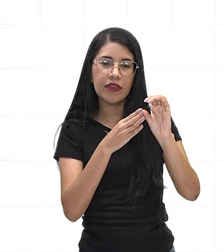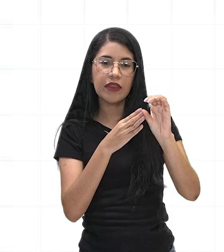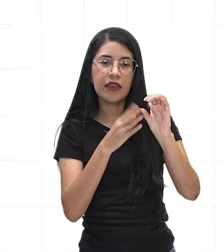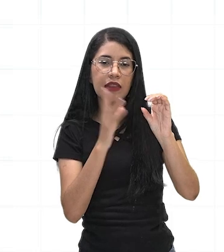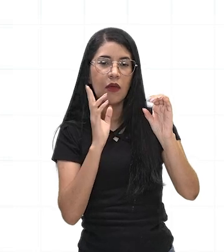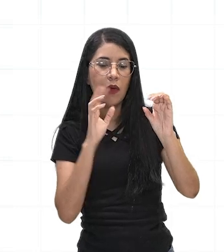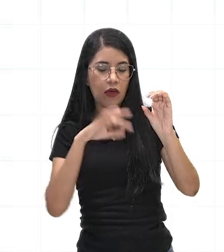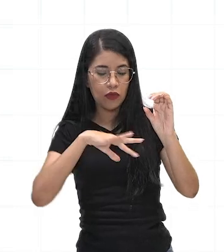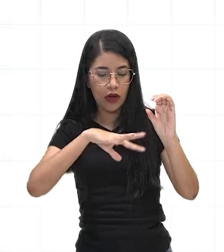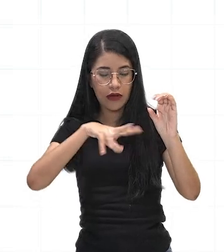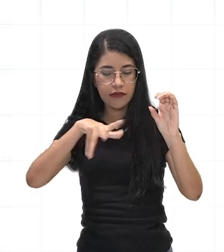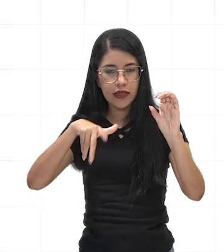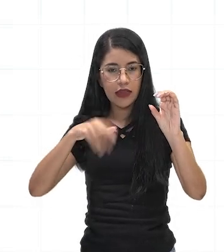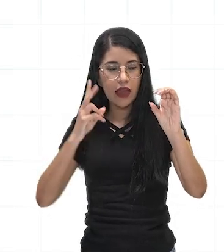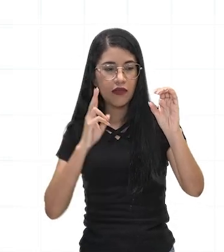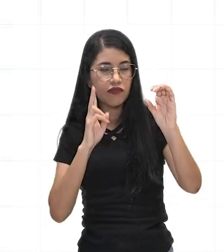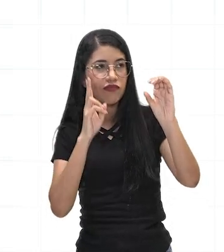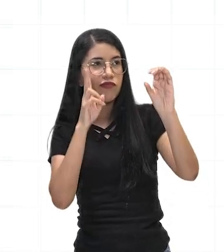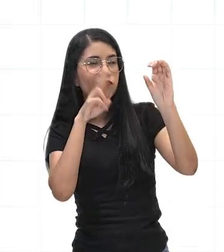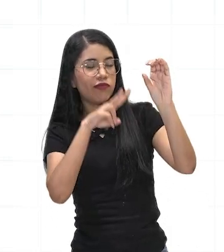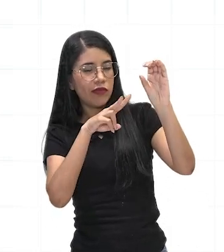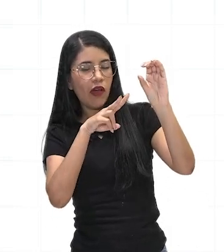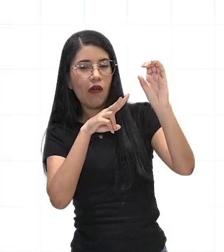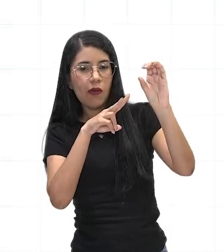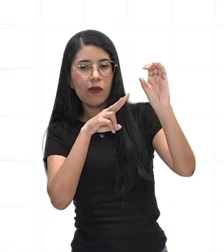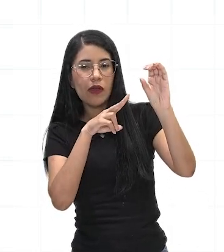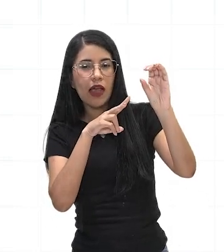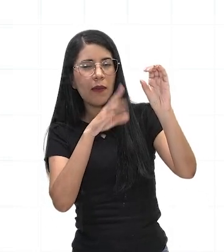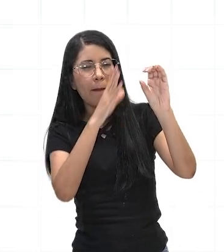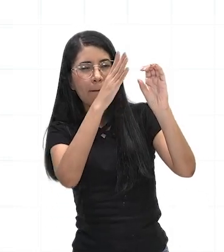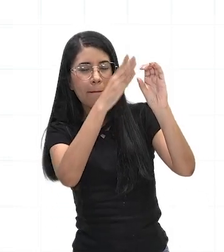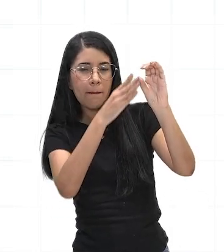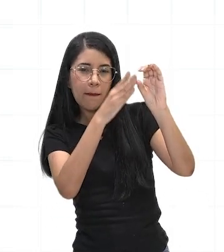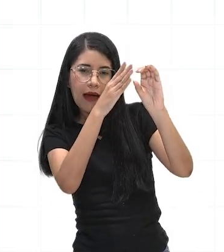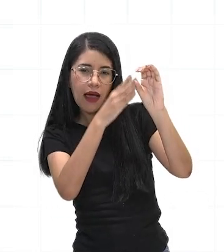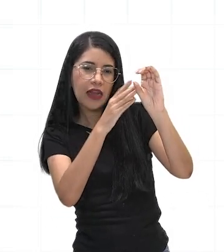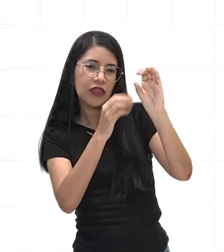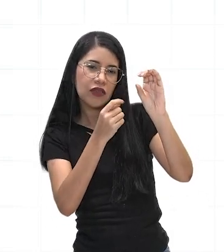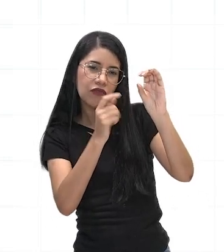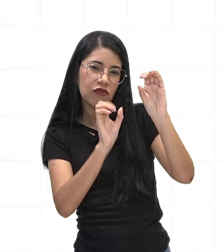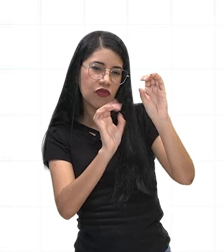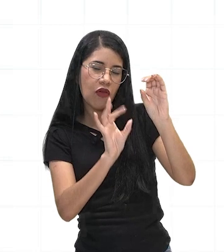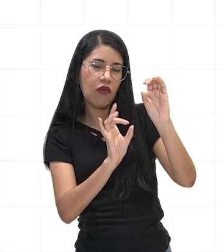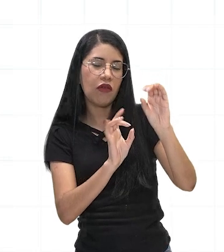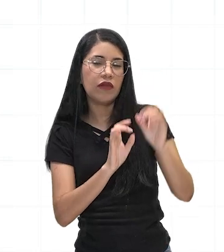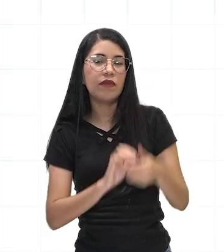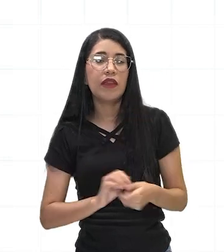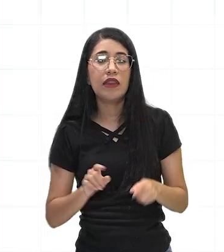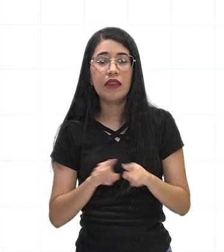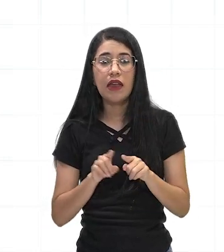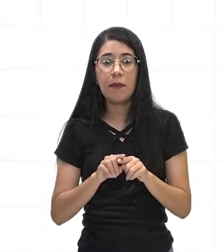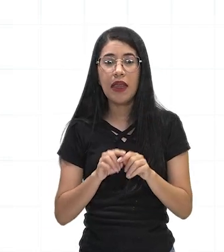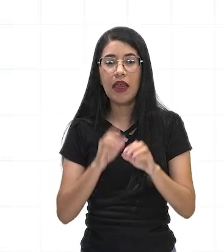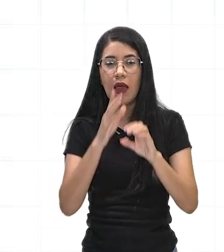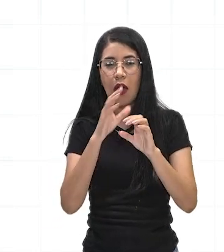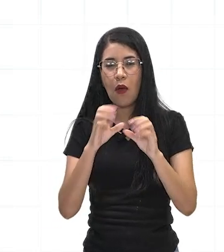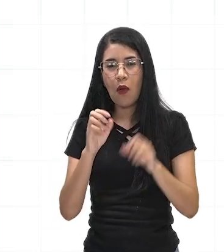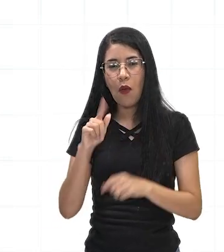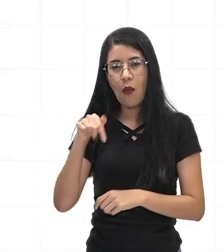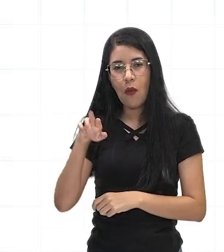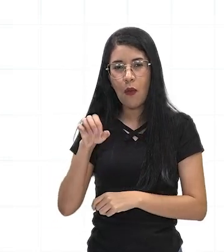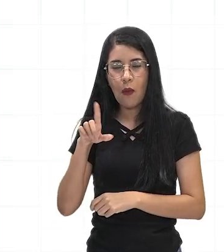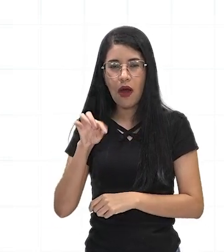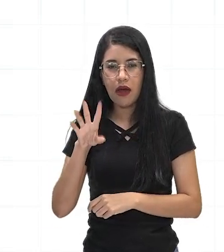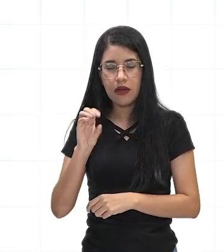ponto de vista terrestre, como um semicírculo, né? Somente uma parte dela que a gente visualiza. E ela também vai ser chamada de quarto